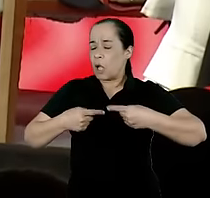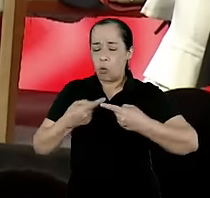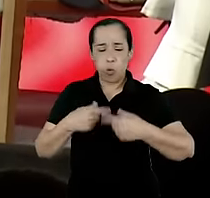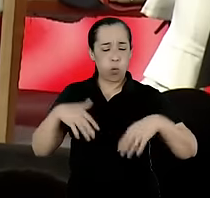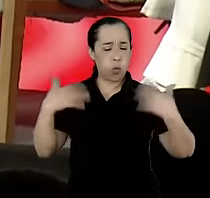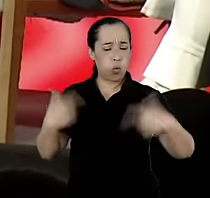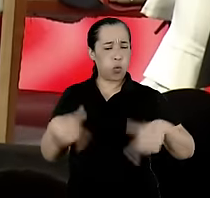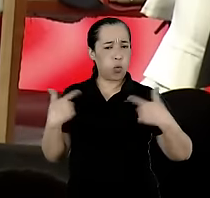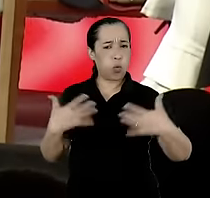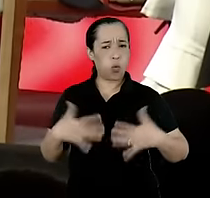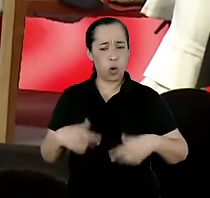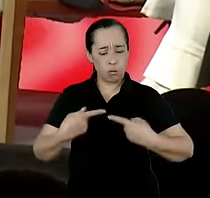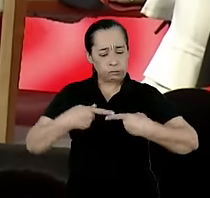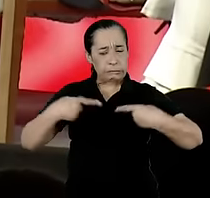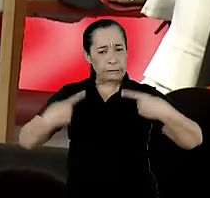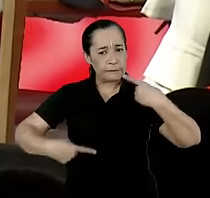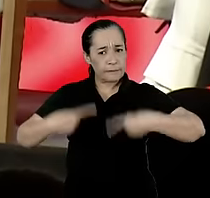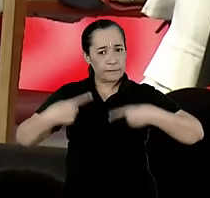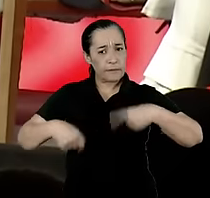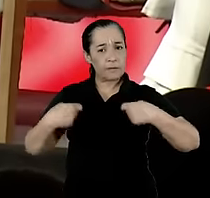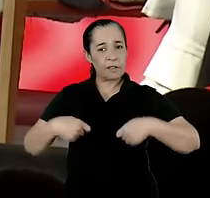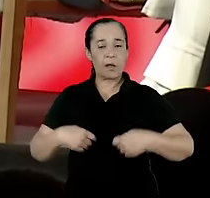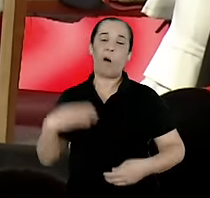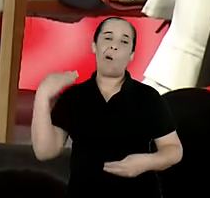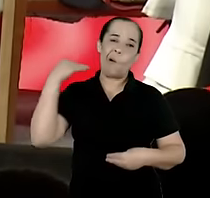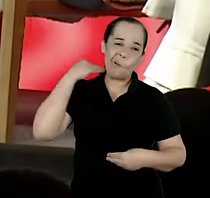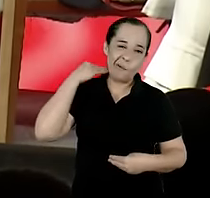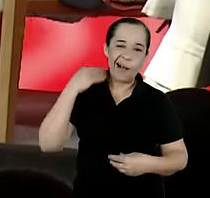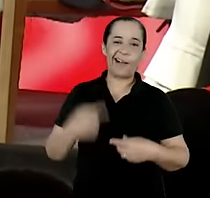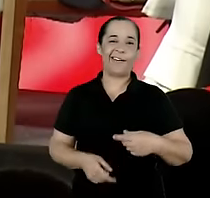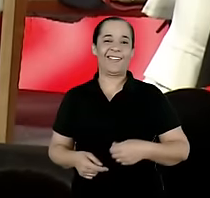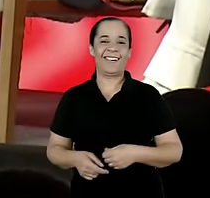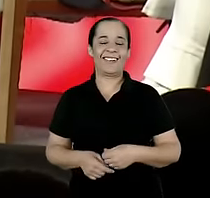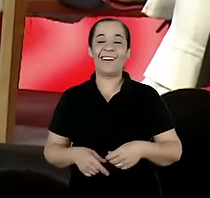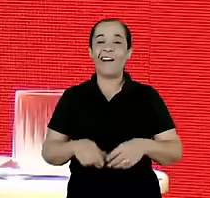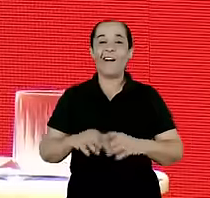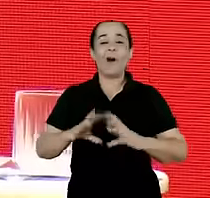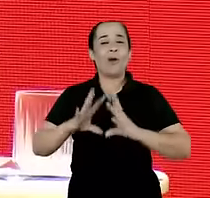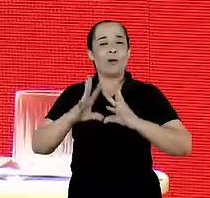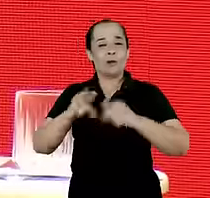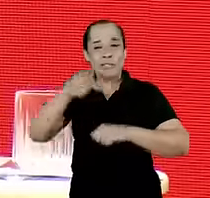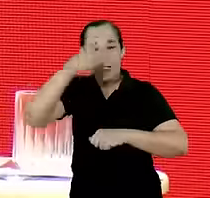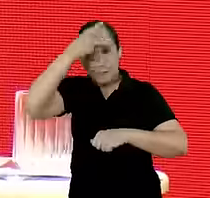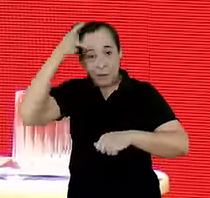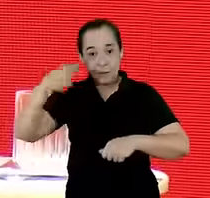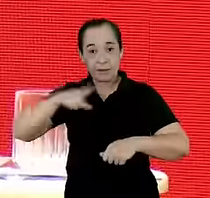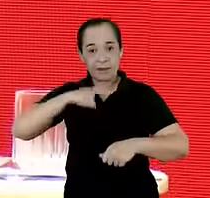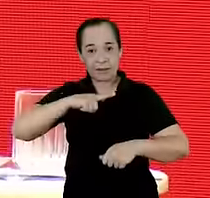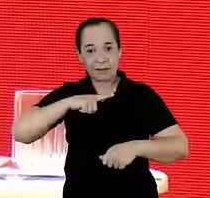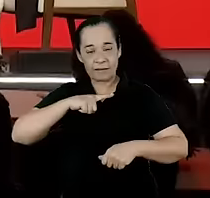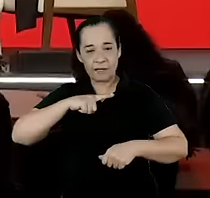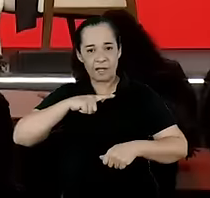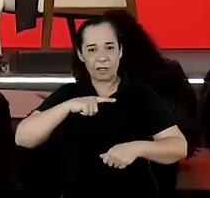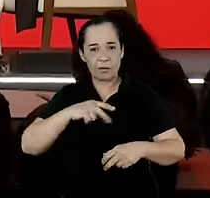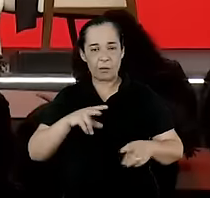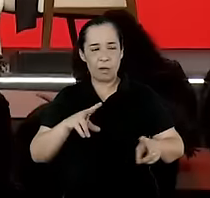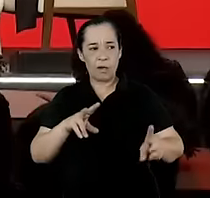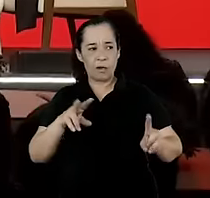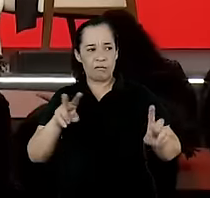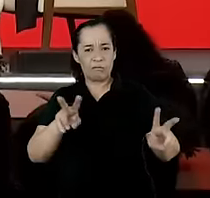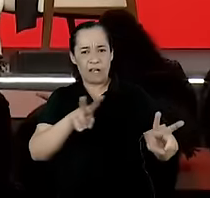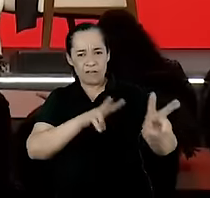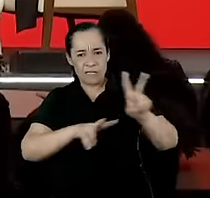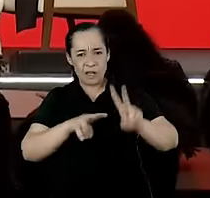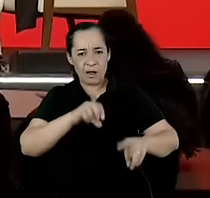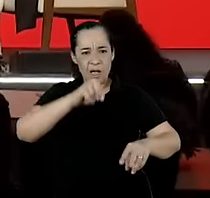e assim como todo banco toda asset ou todo o fundo de pensão tem que trabalhar com a questão do alm Sem dúvida